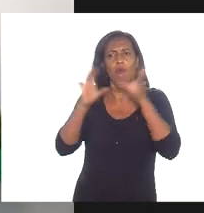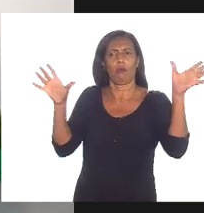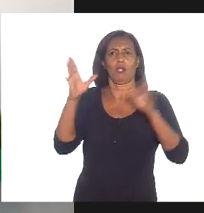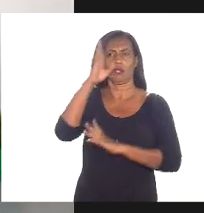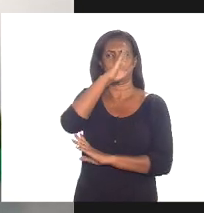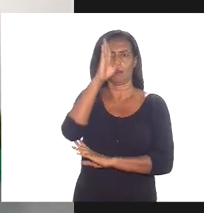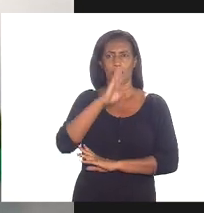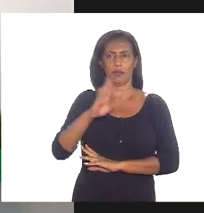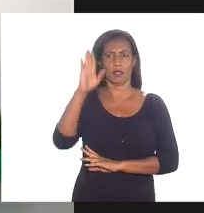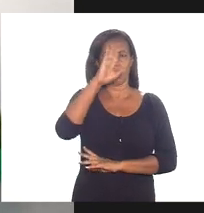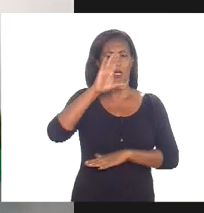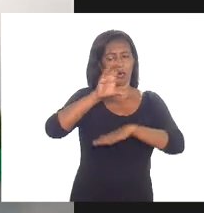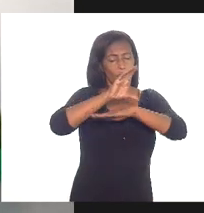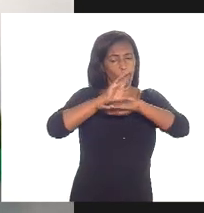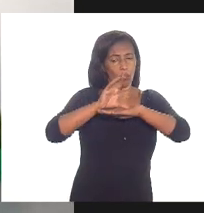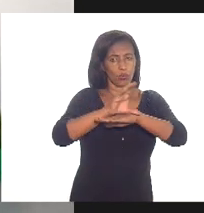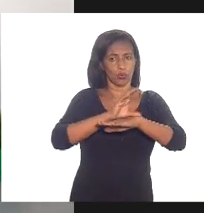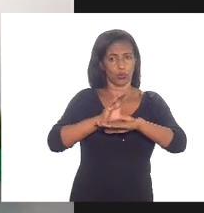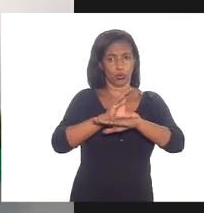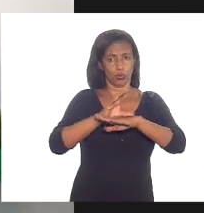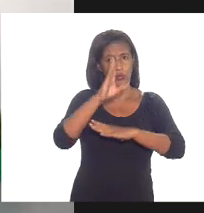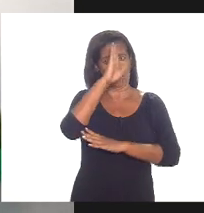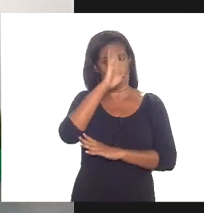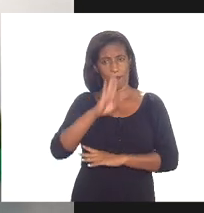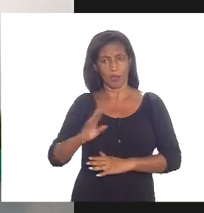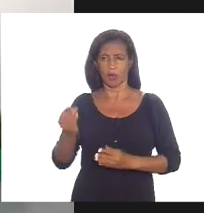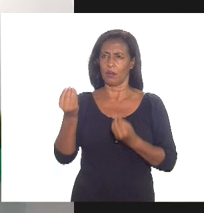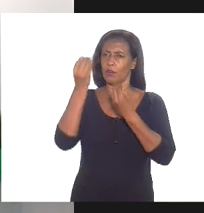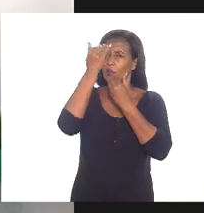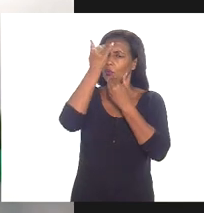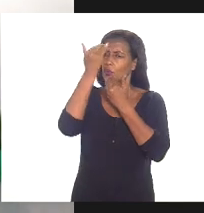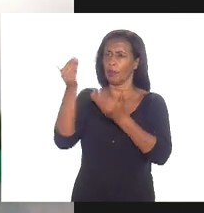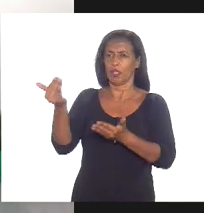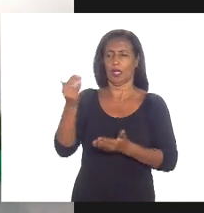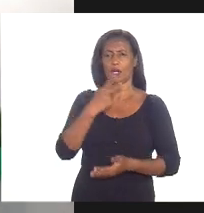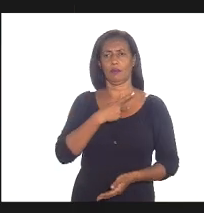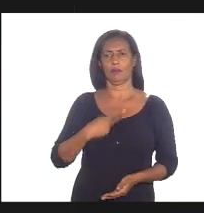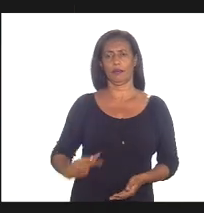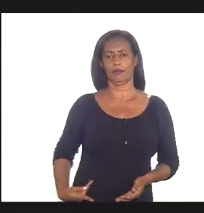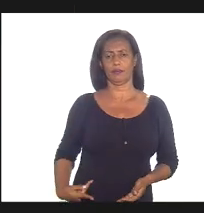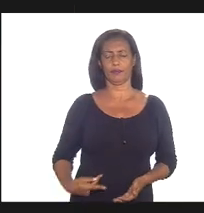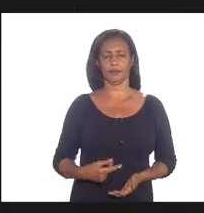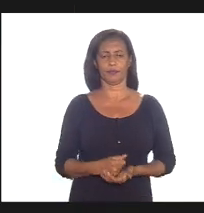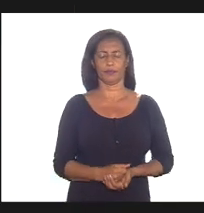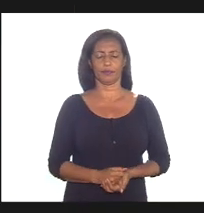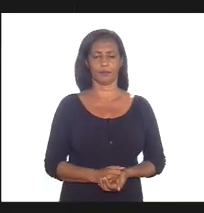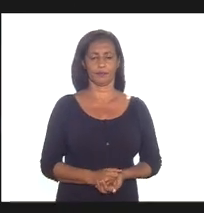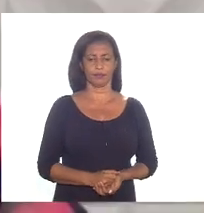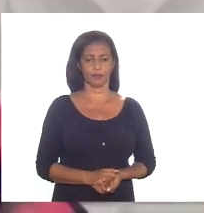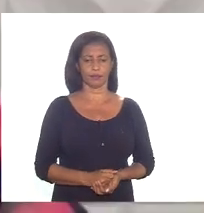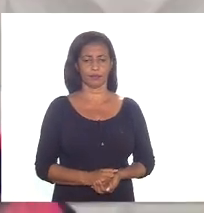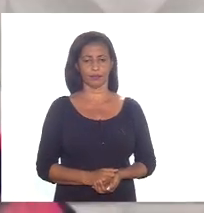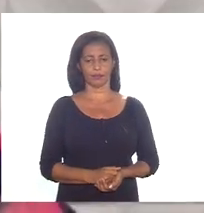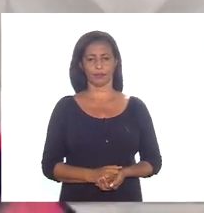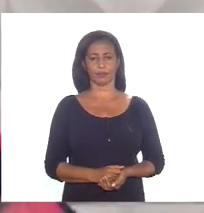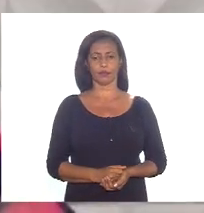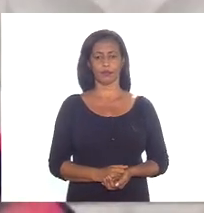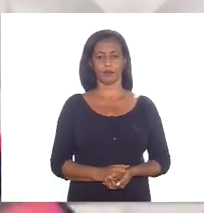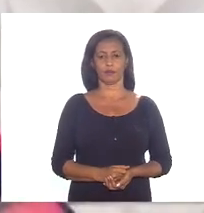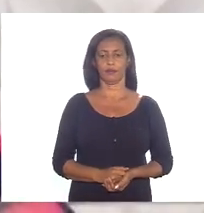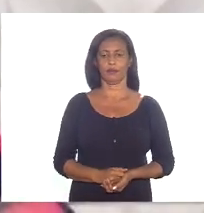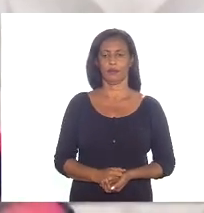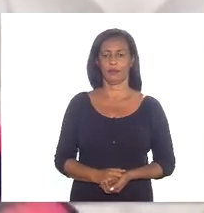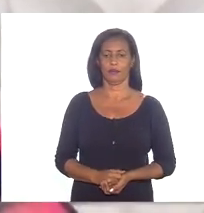brasileira e com a Constituição brasileira. Muito obrigada, senhora presidenta. Agradecendo, deputada